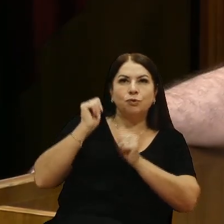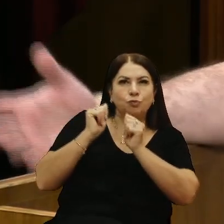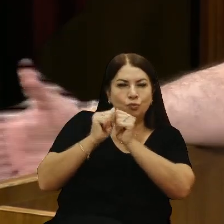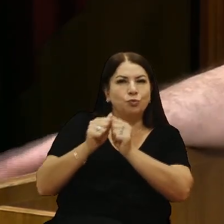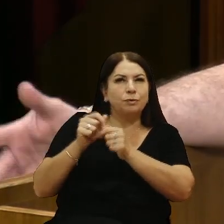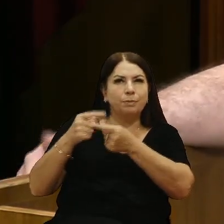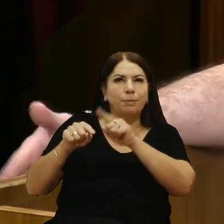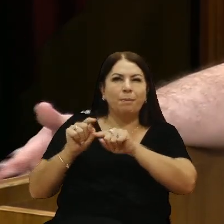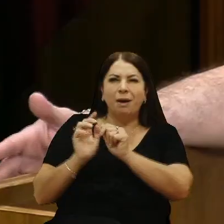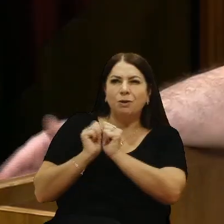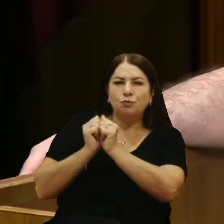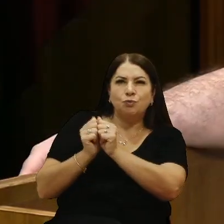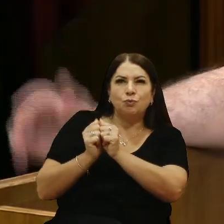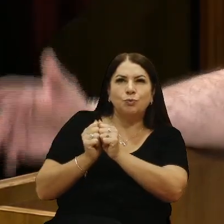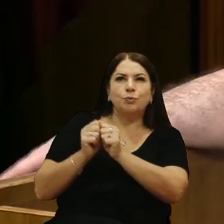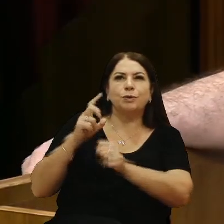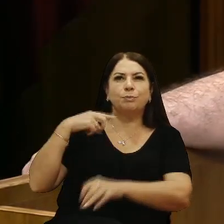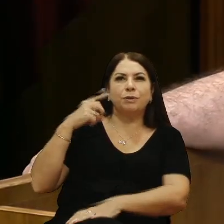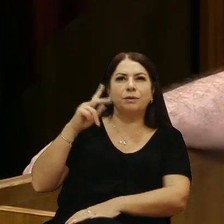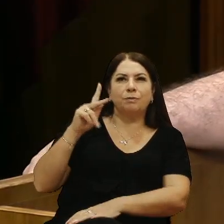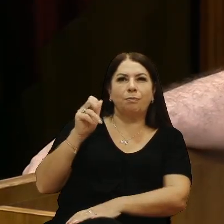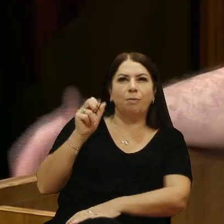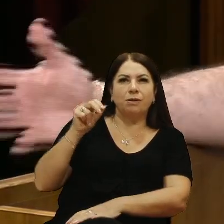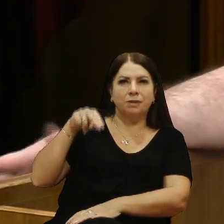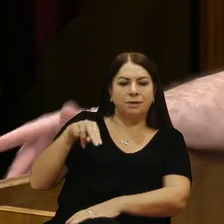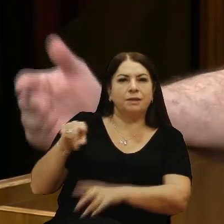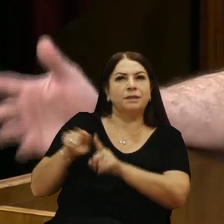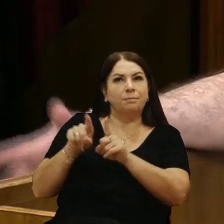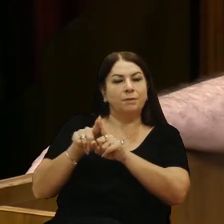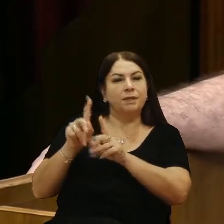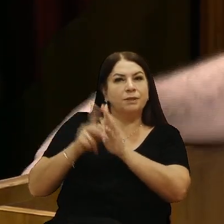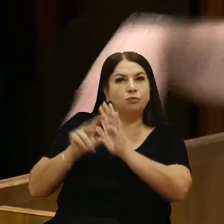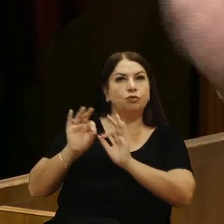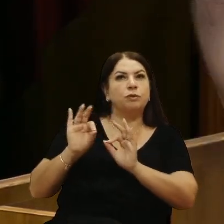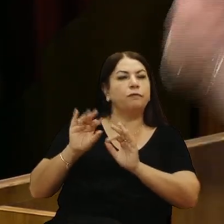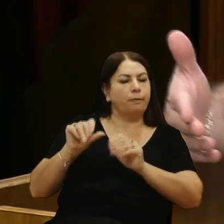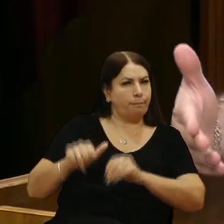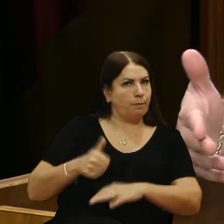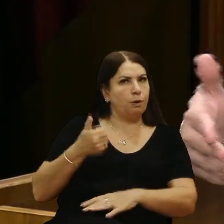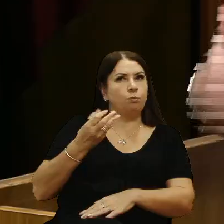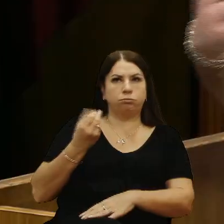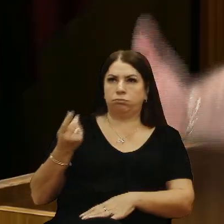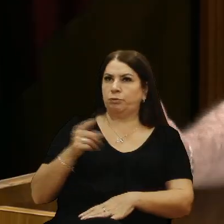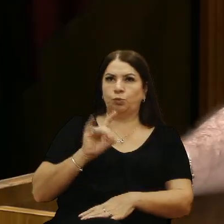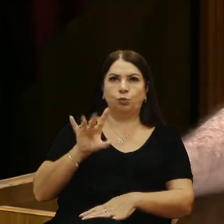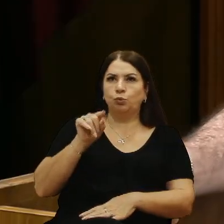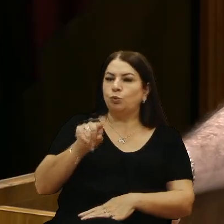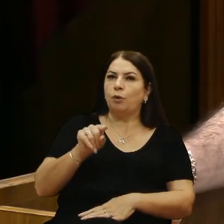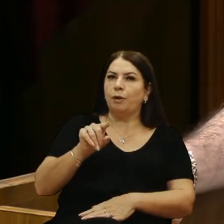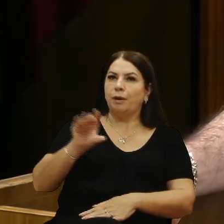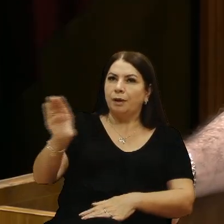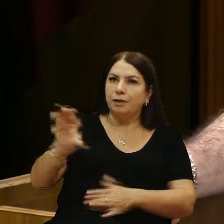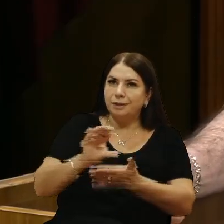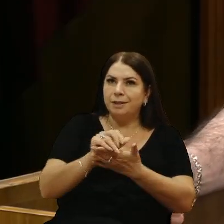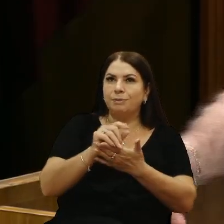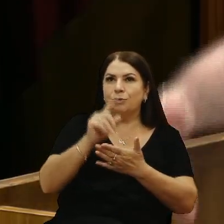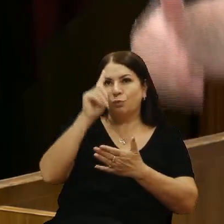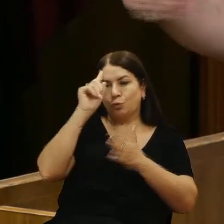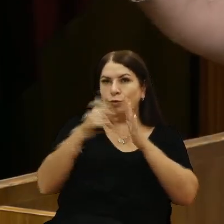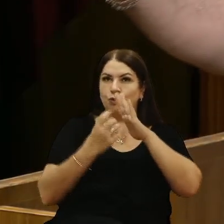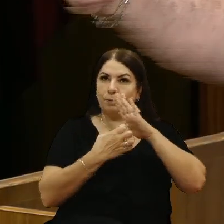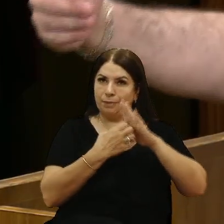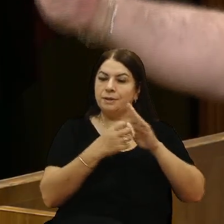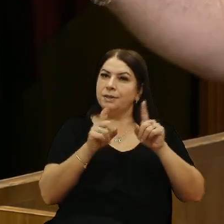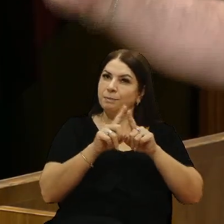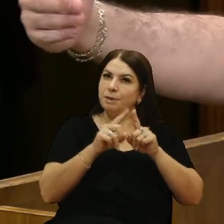de viabilizar, junto com o deputado Pazin, esse projeto, que muito vai melhorar não só essa destinação dos empresários,